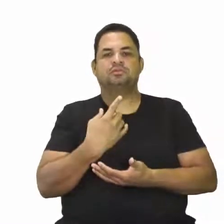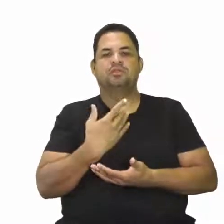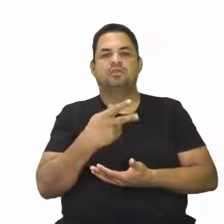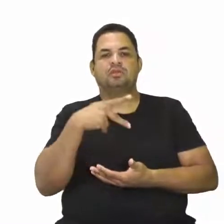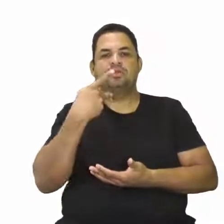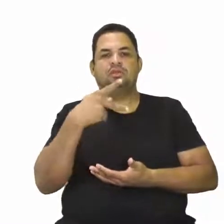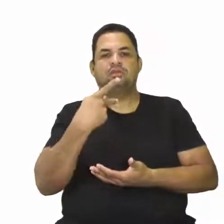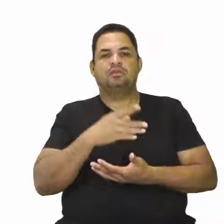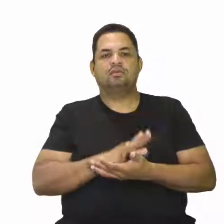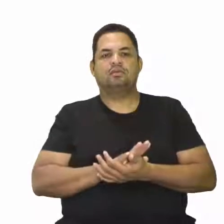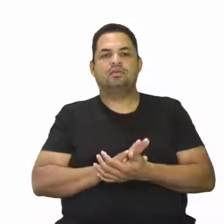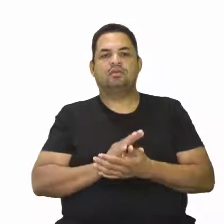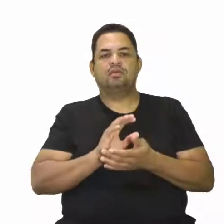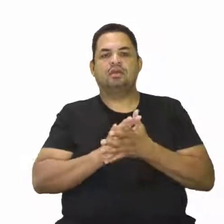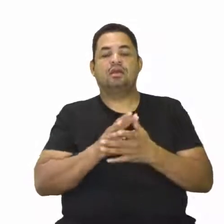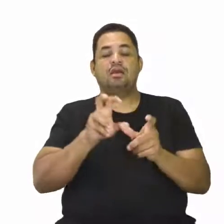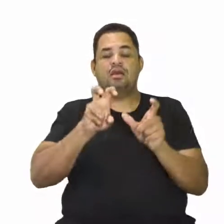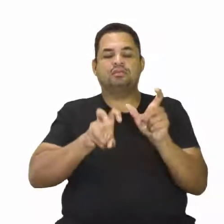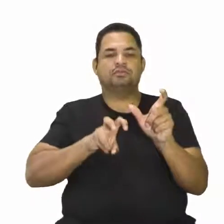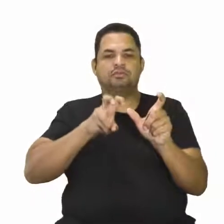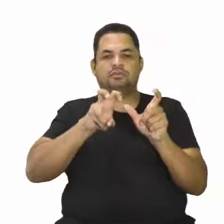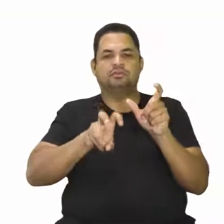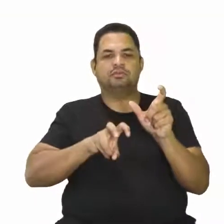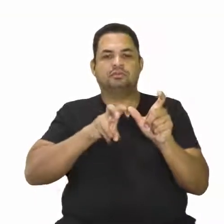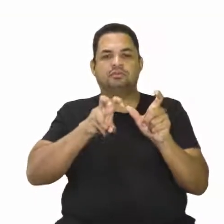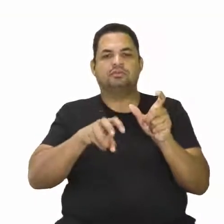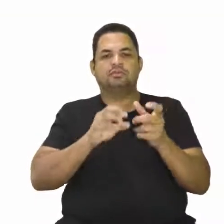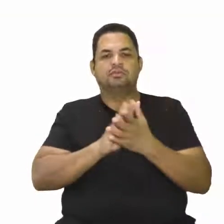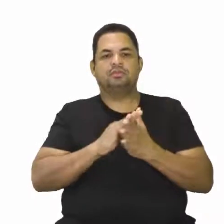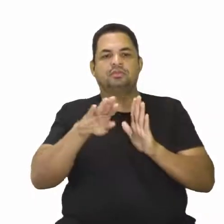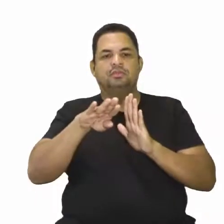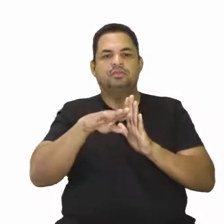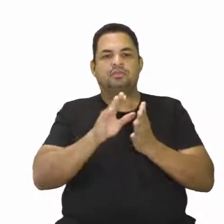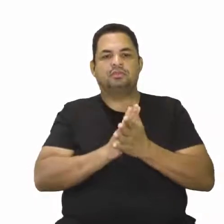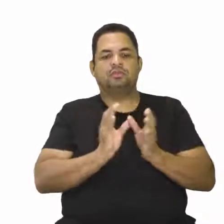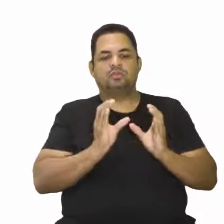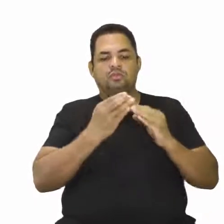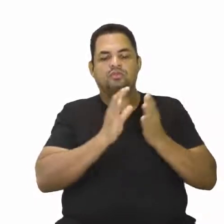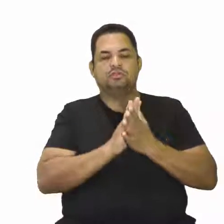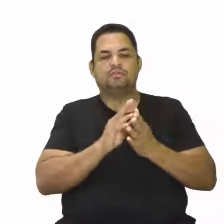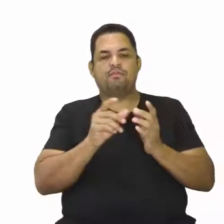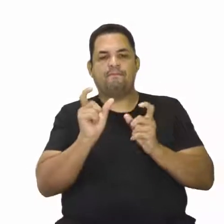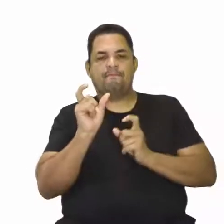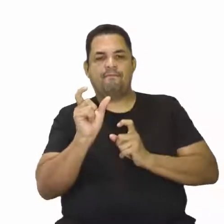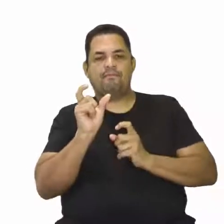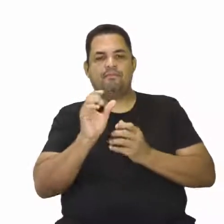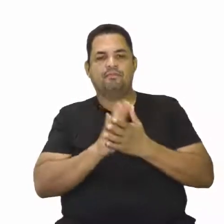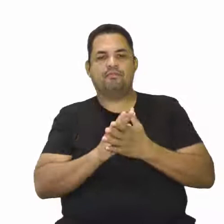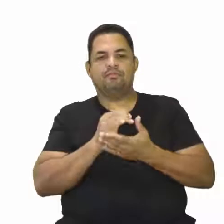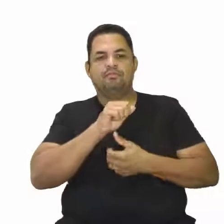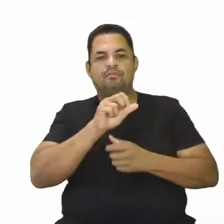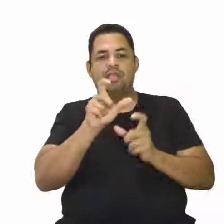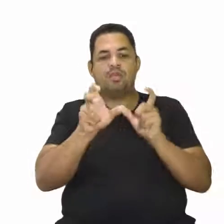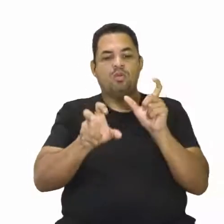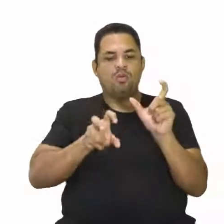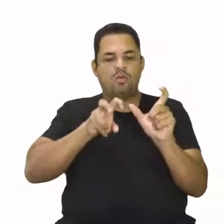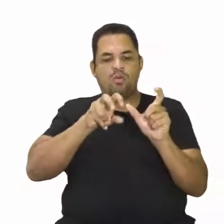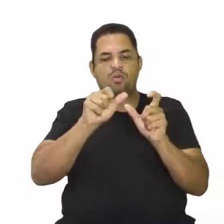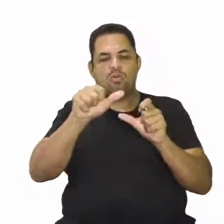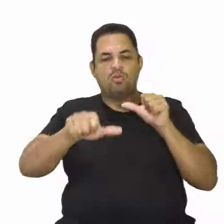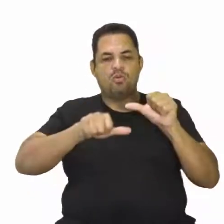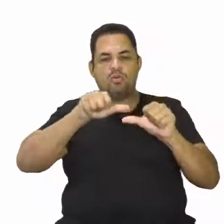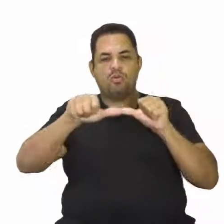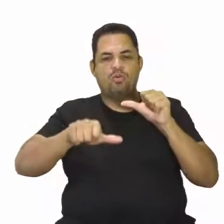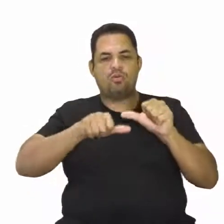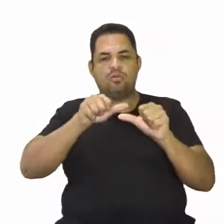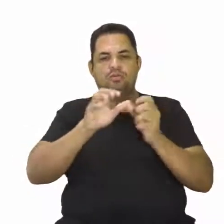sobre os advérbios, classe de palavras que modifica